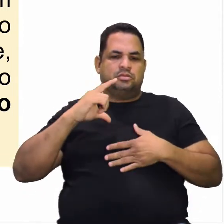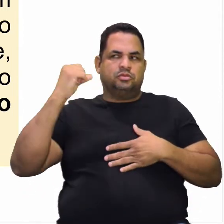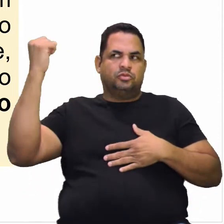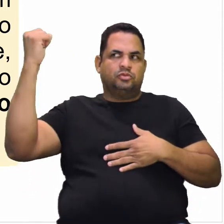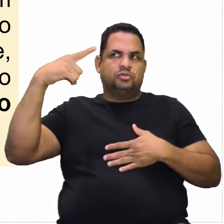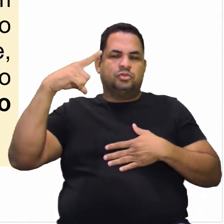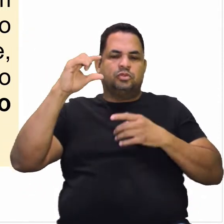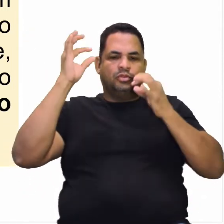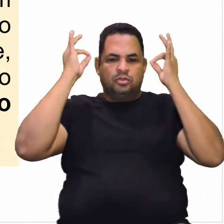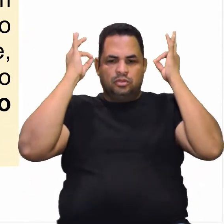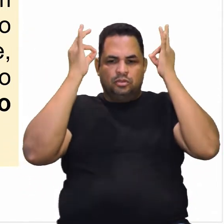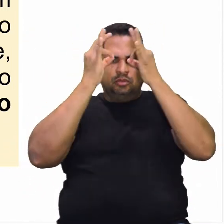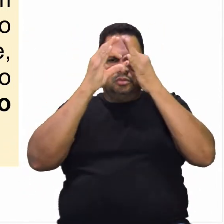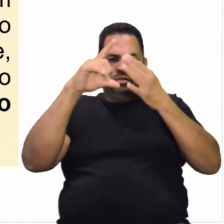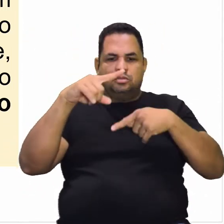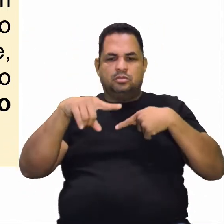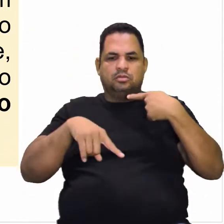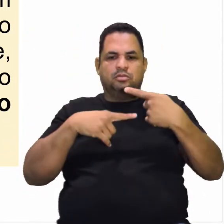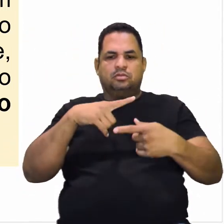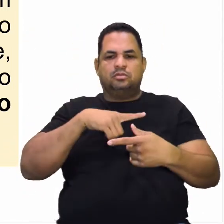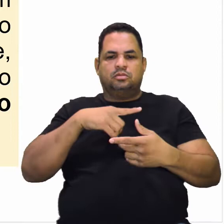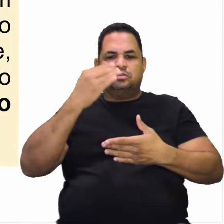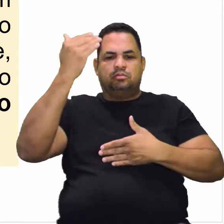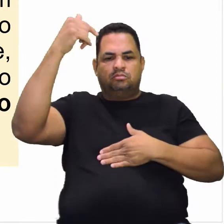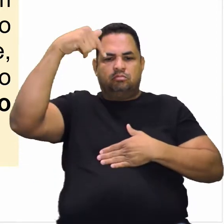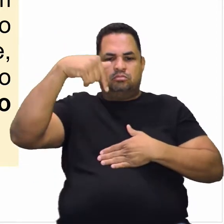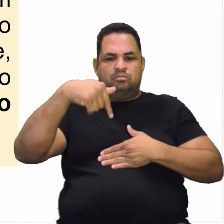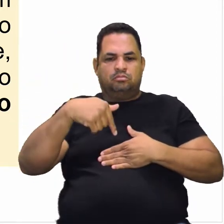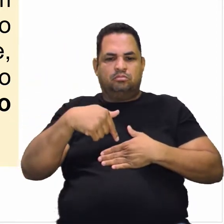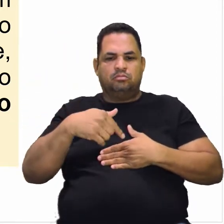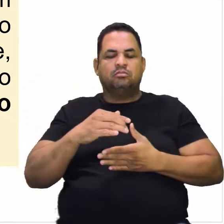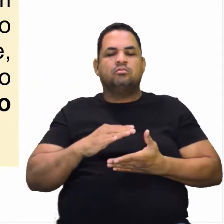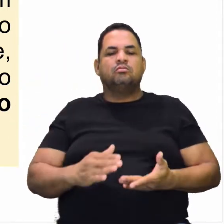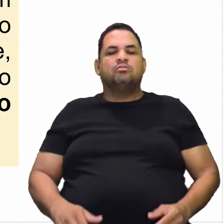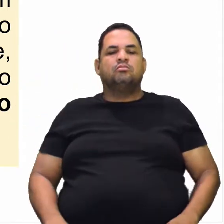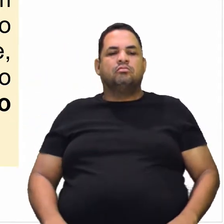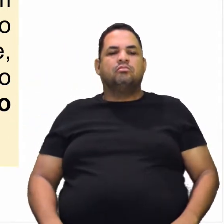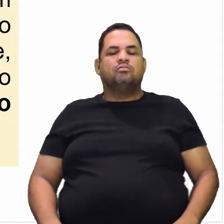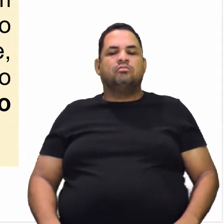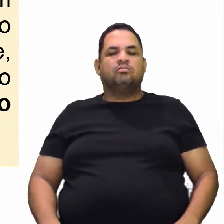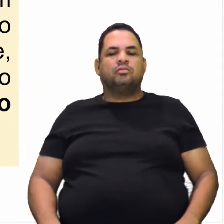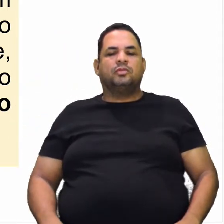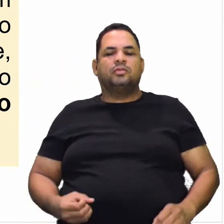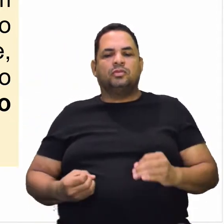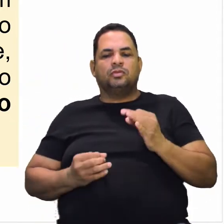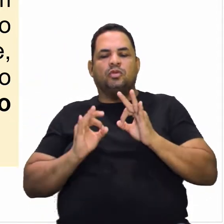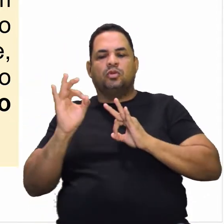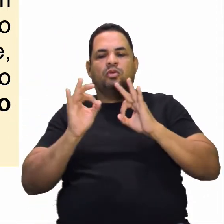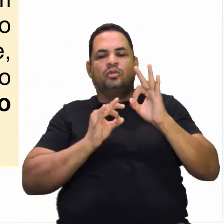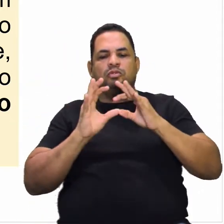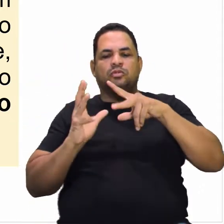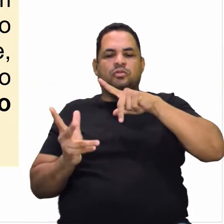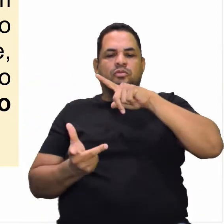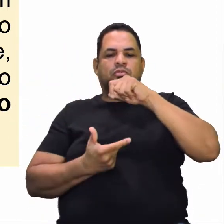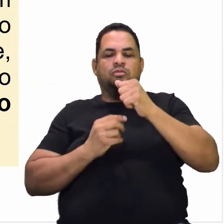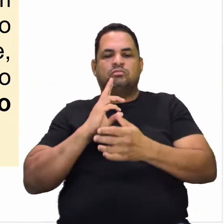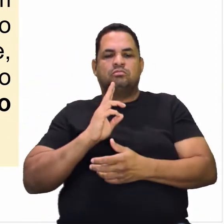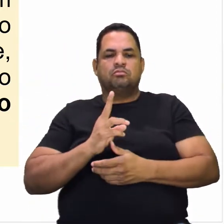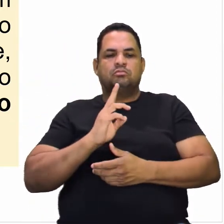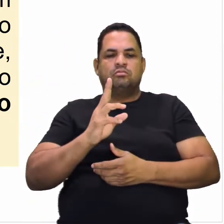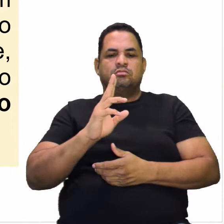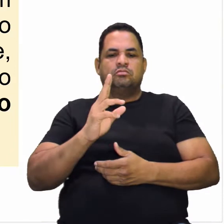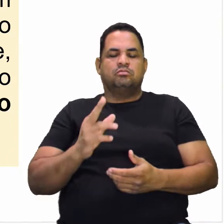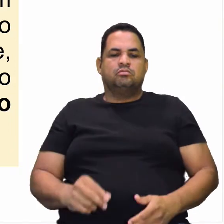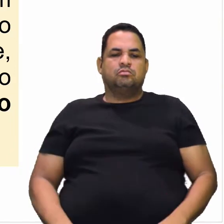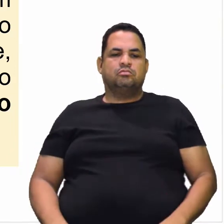que depois de ter decidido existir, cria o mundo e o mantém